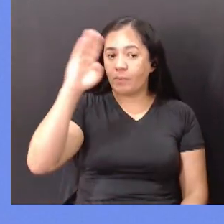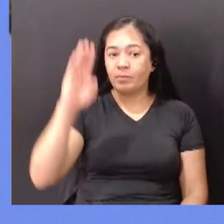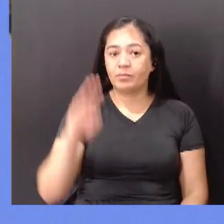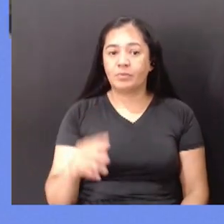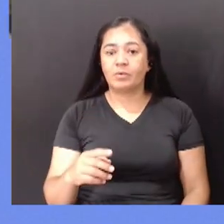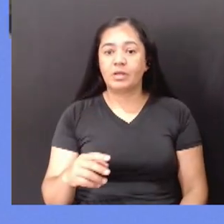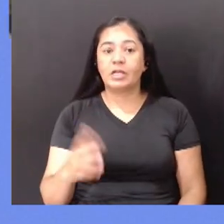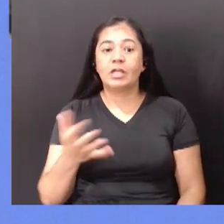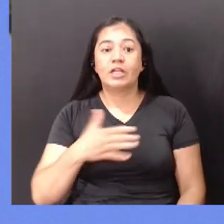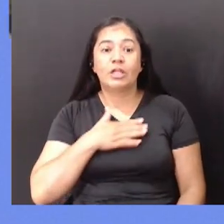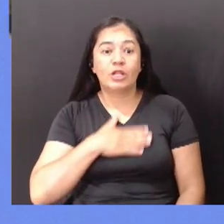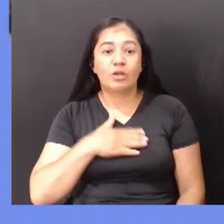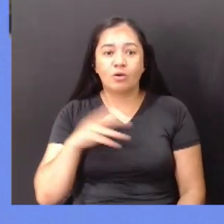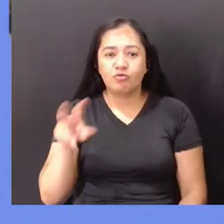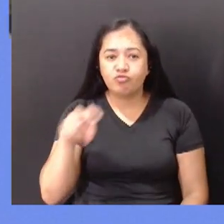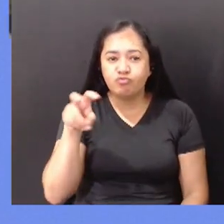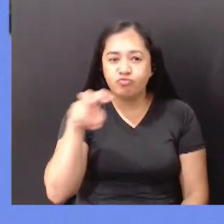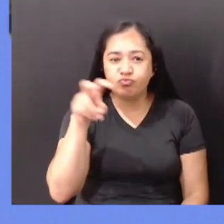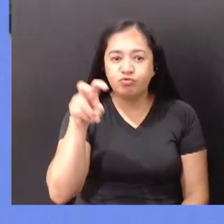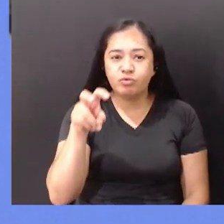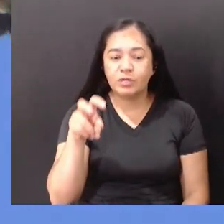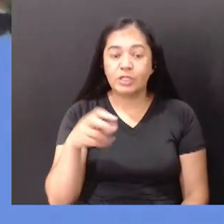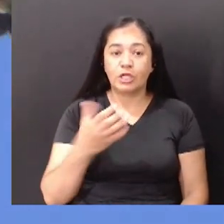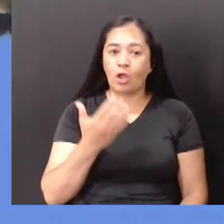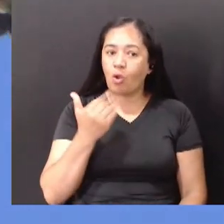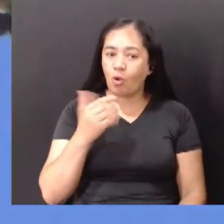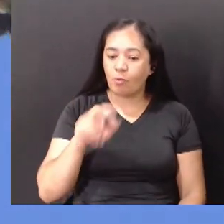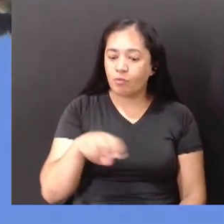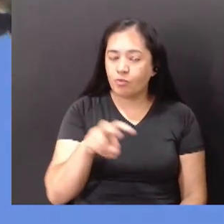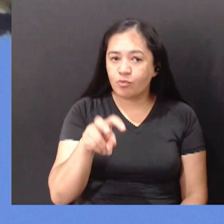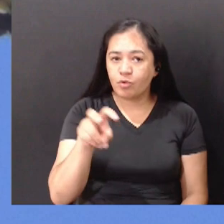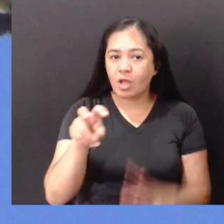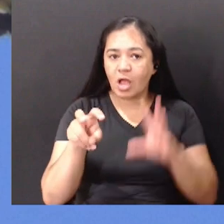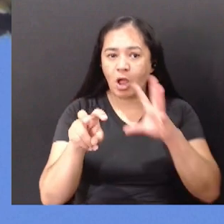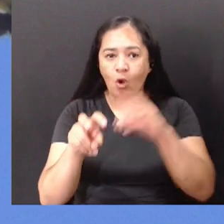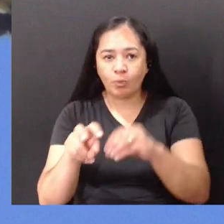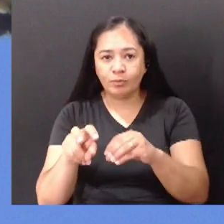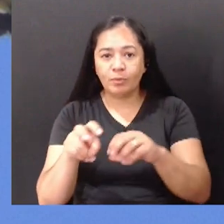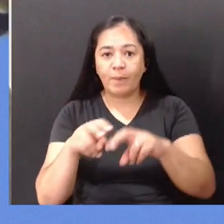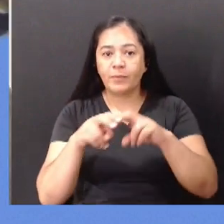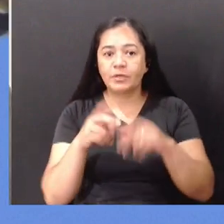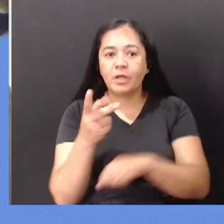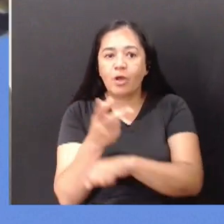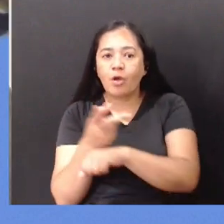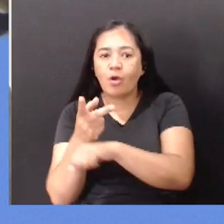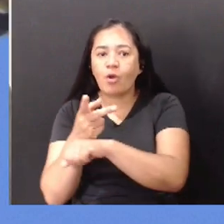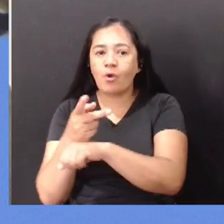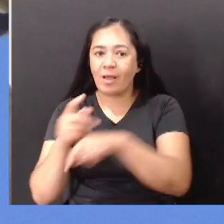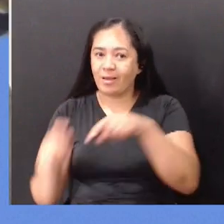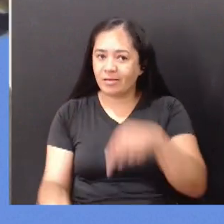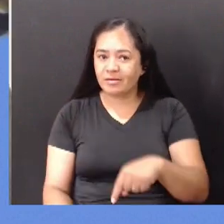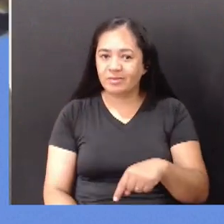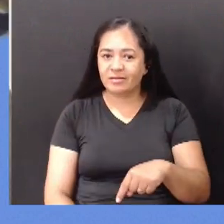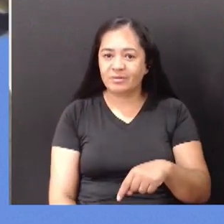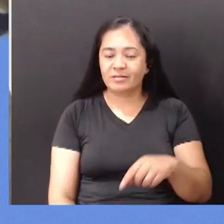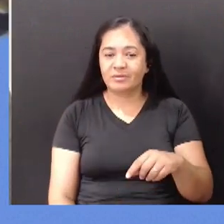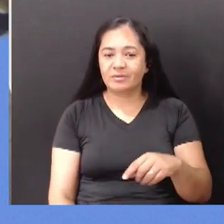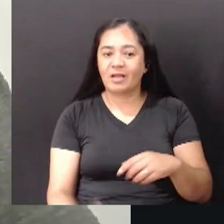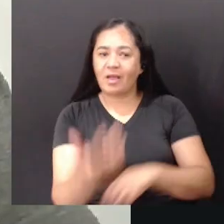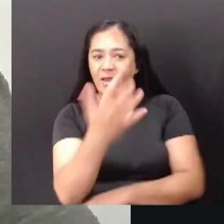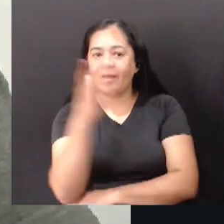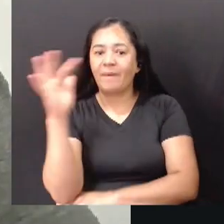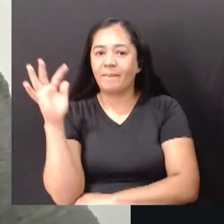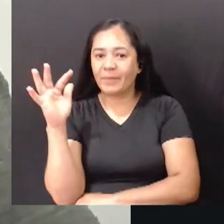muito grande por serpentes, né? O hábito alimentar dele. Então, o fato dele estar buscando aqui